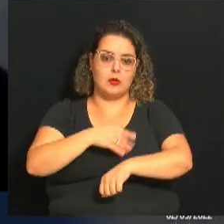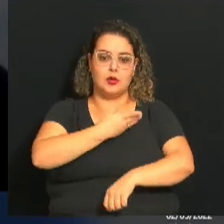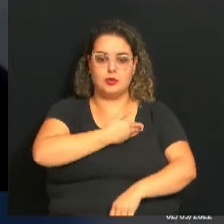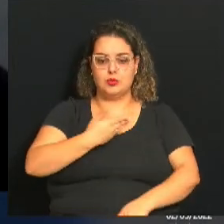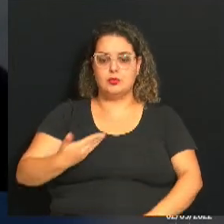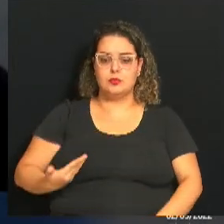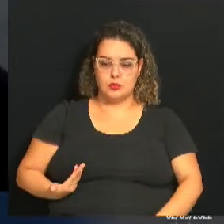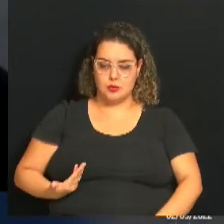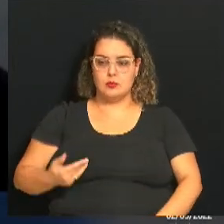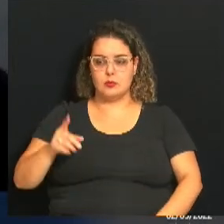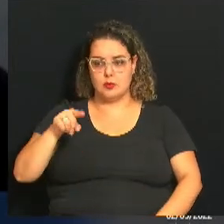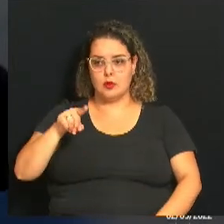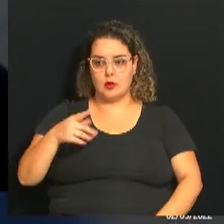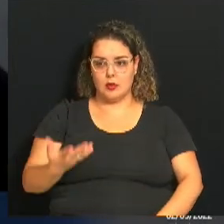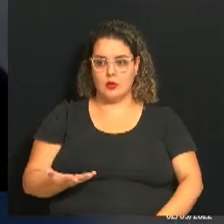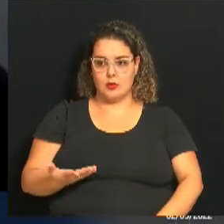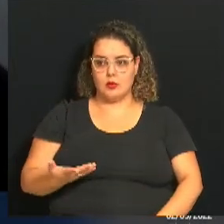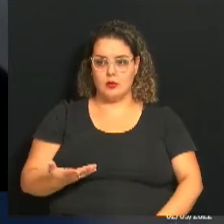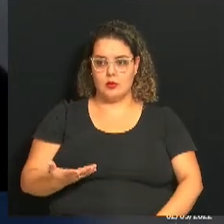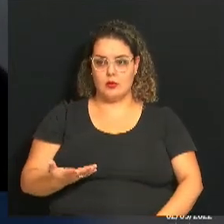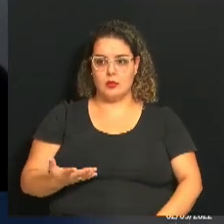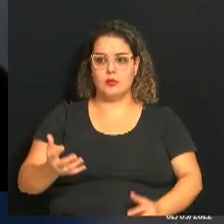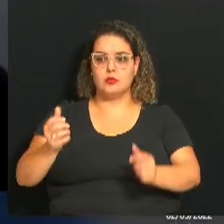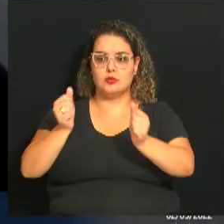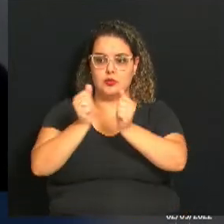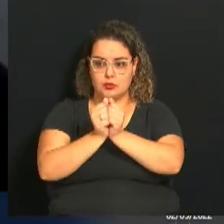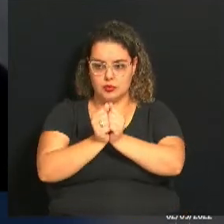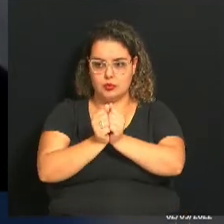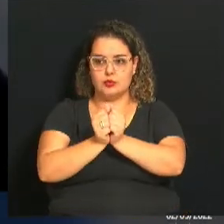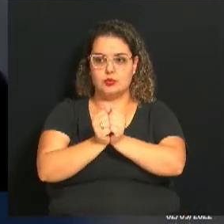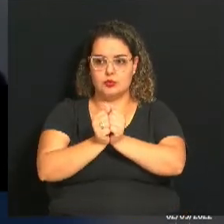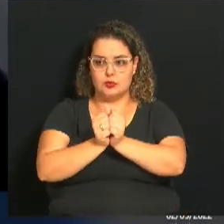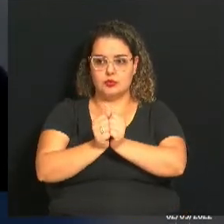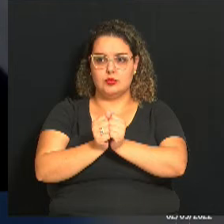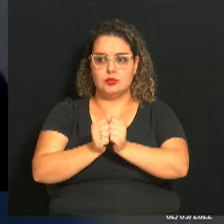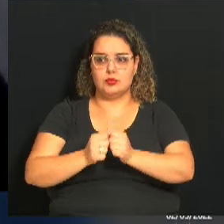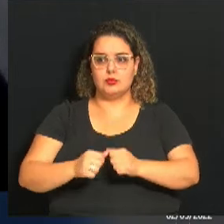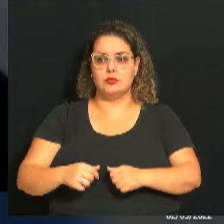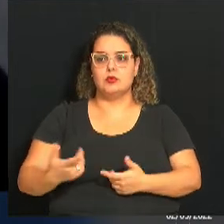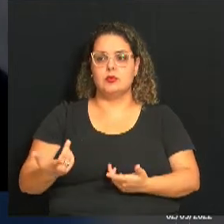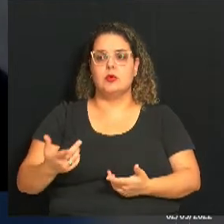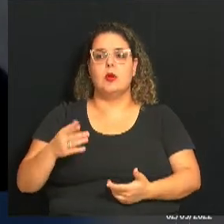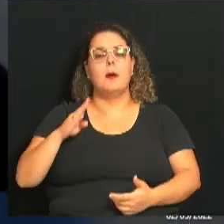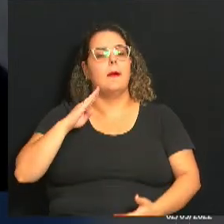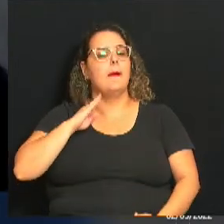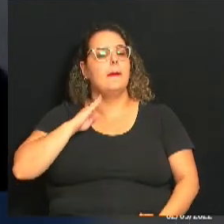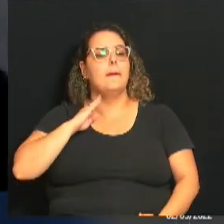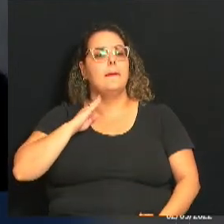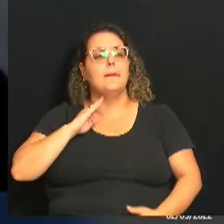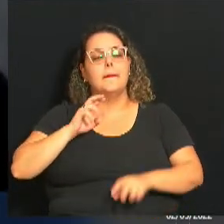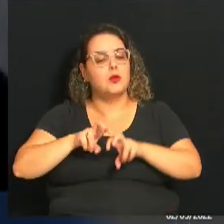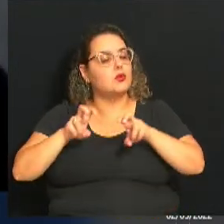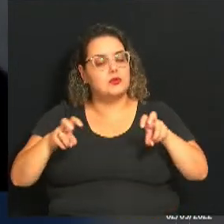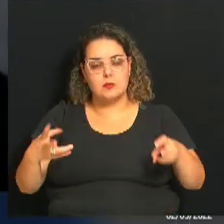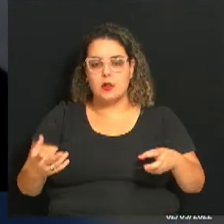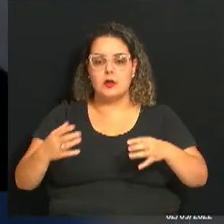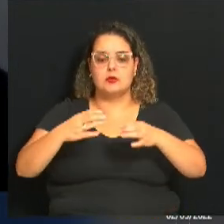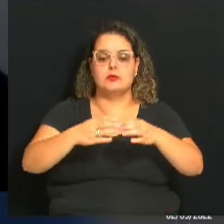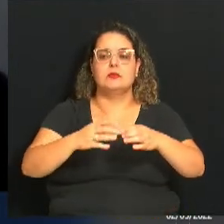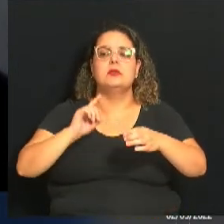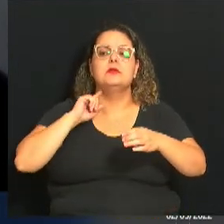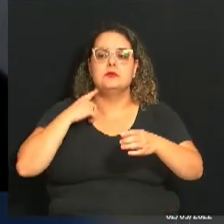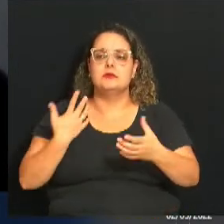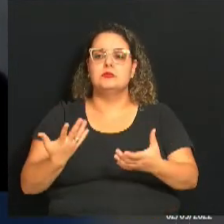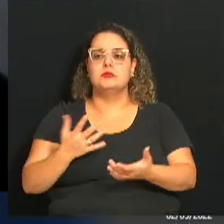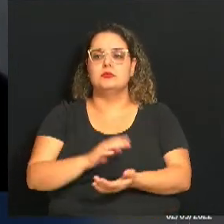E ele está justamente junto com a questão dos mobiliários urbanos, dos bancos, das lixeiras. Então, é isso que o doutor